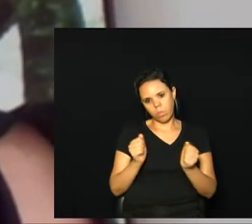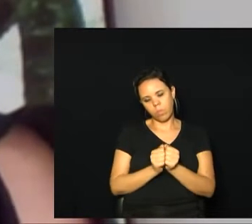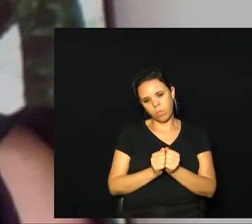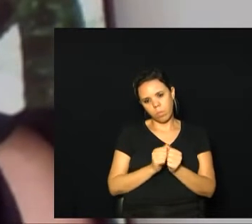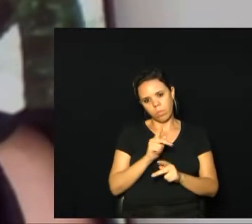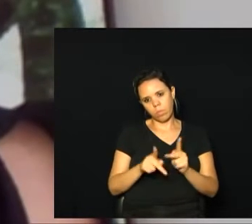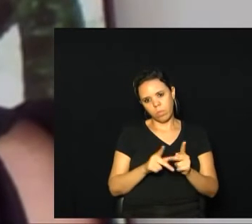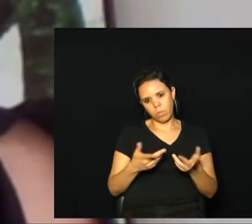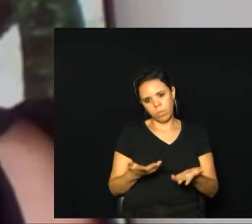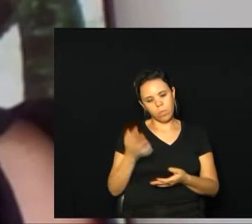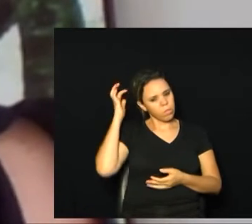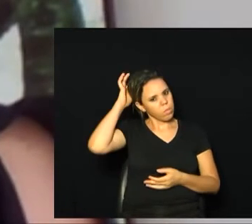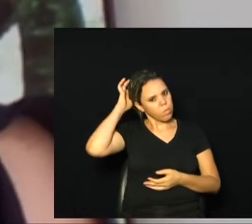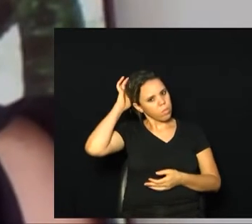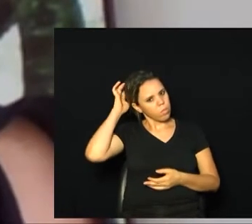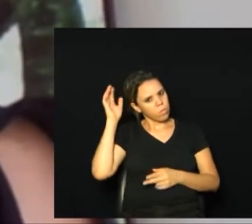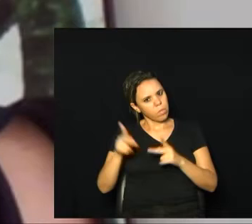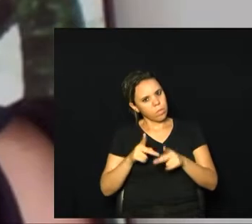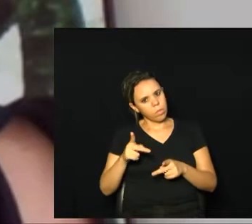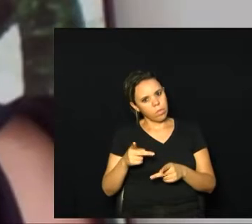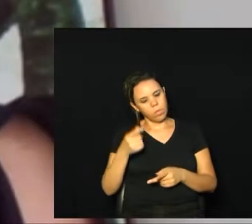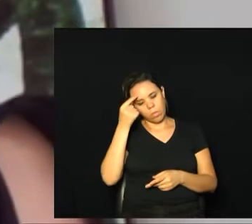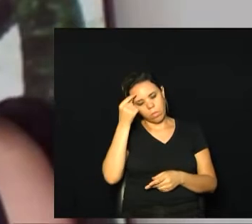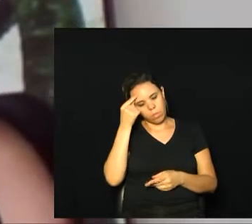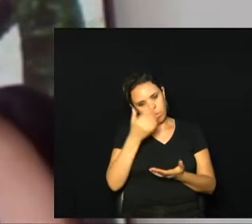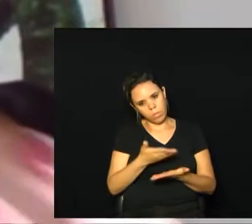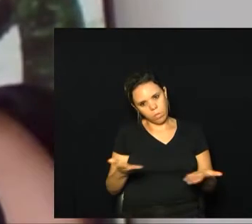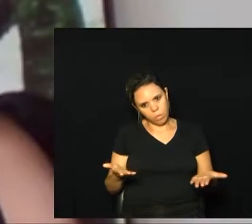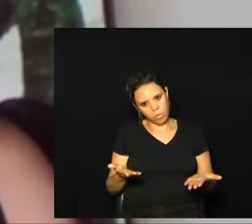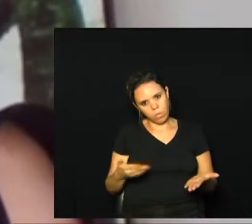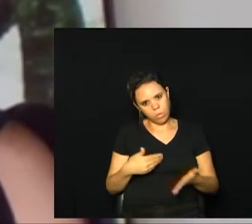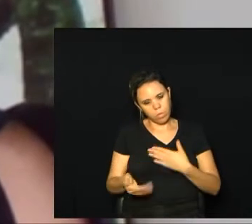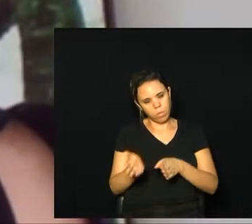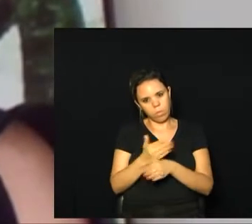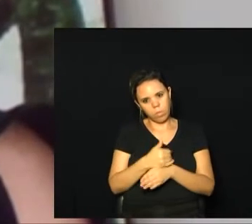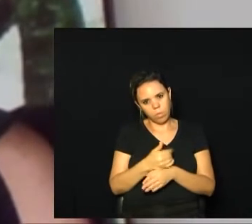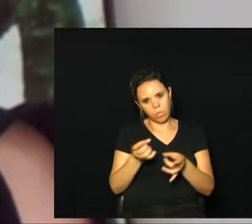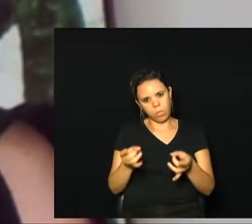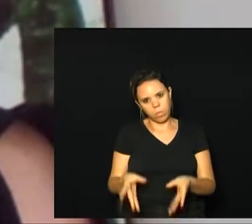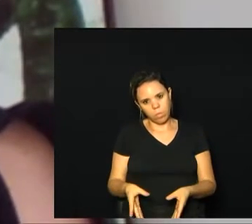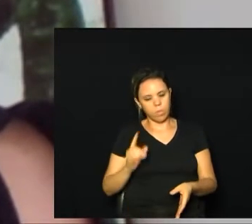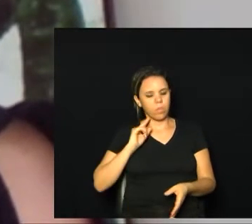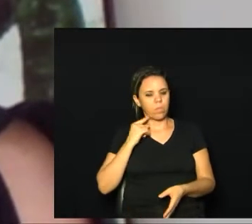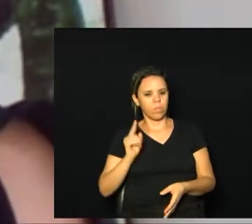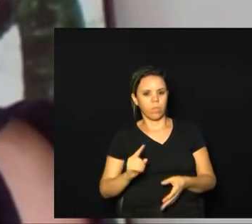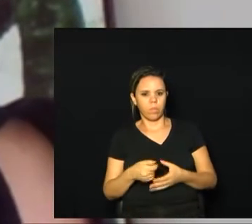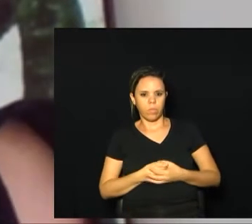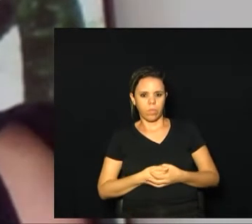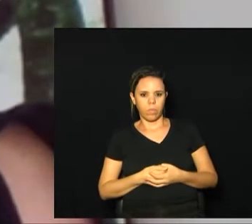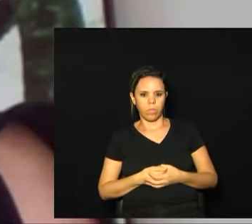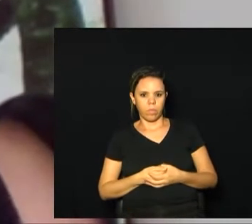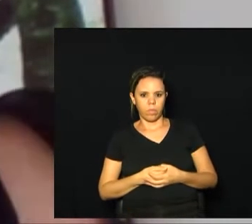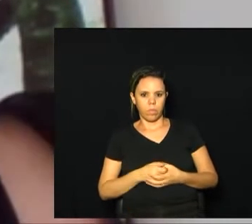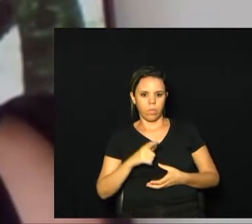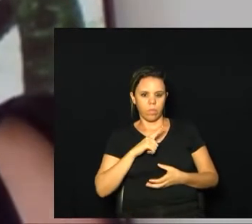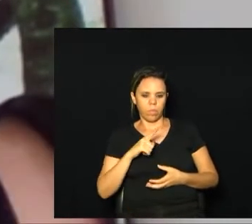com a comunidade, porque a comunidade tem que se conscientizar de que não é em qualquer local que eu posso jogar meu lixo, eu